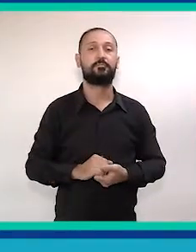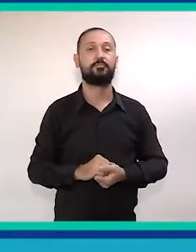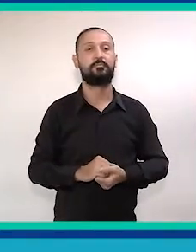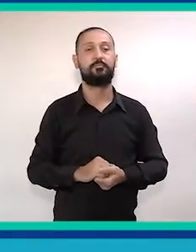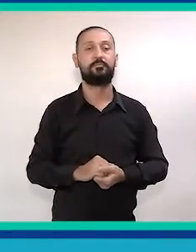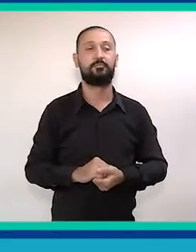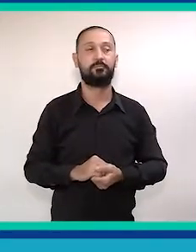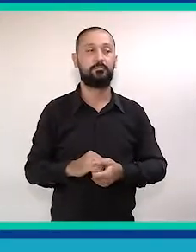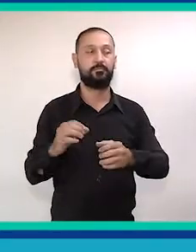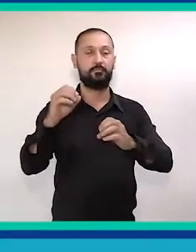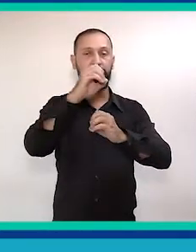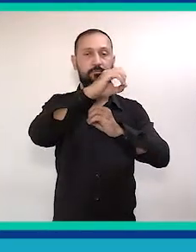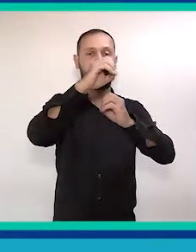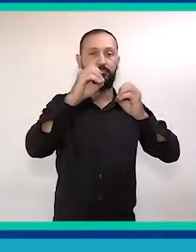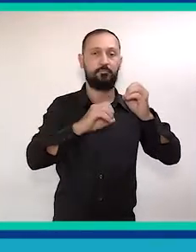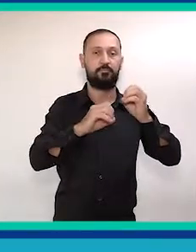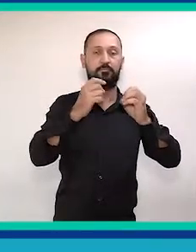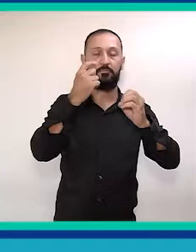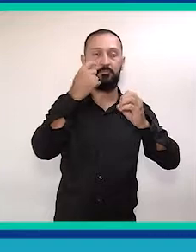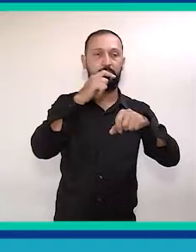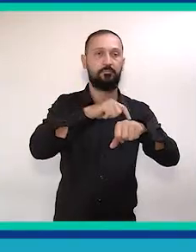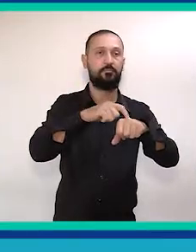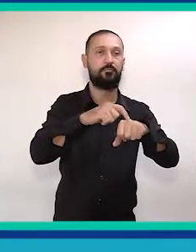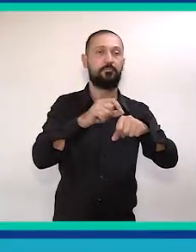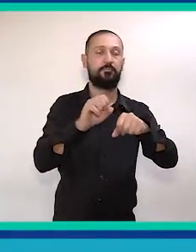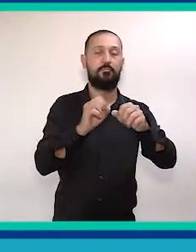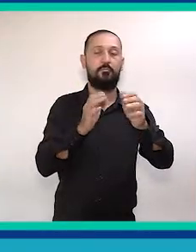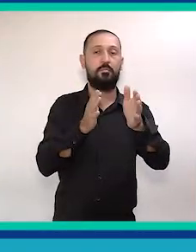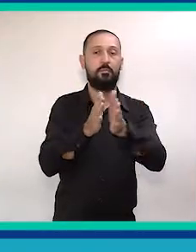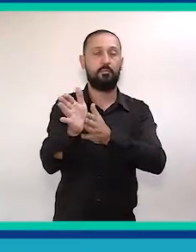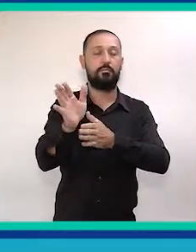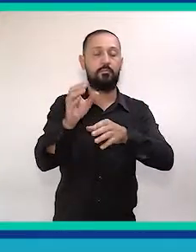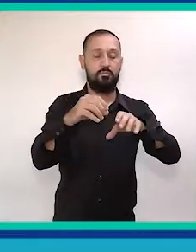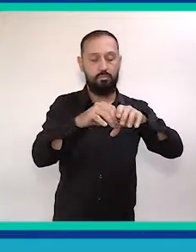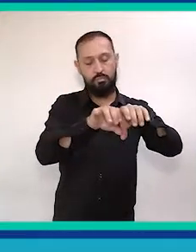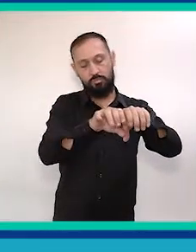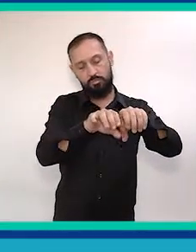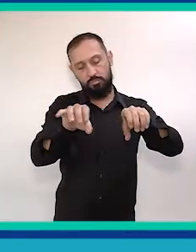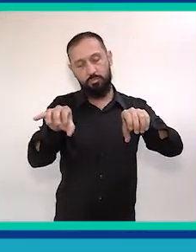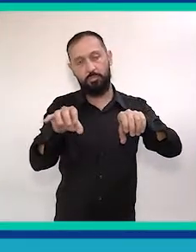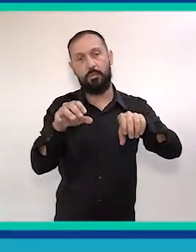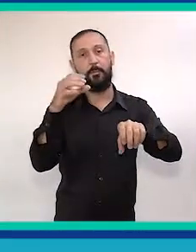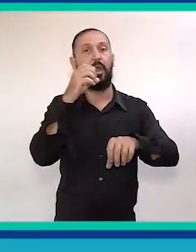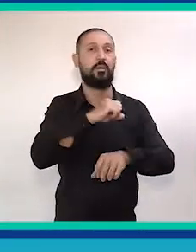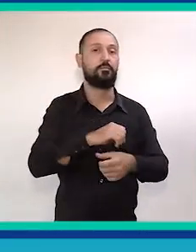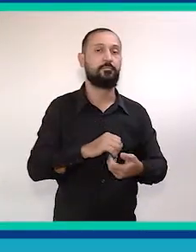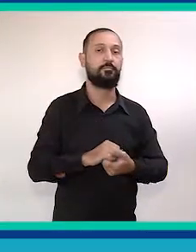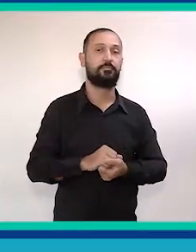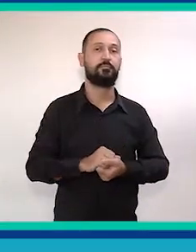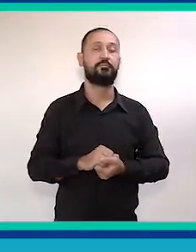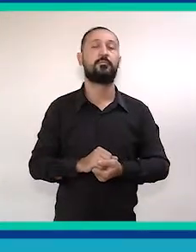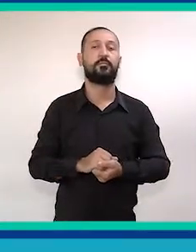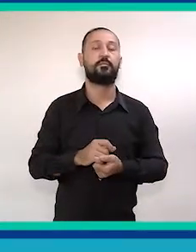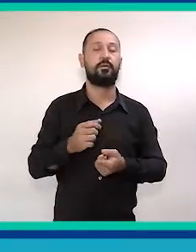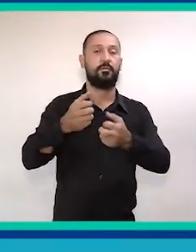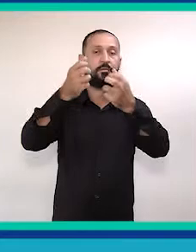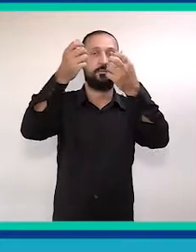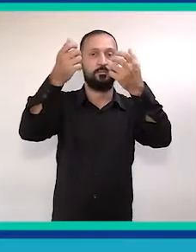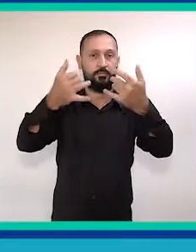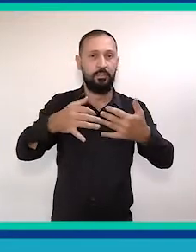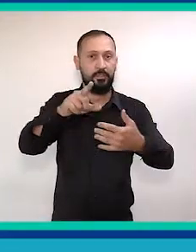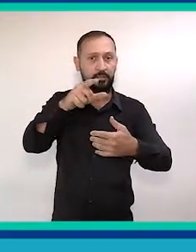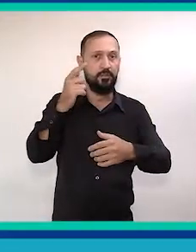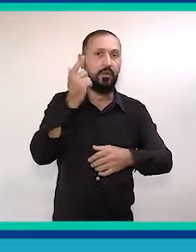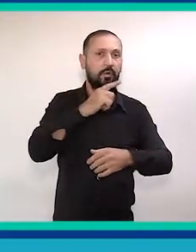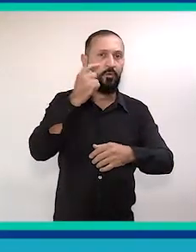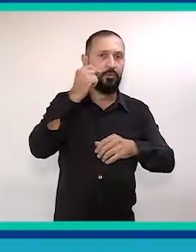consequentemente, as moléculas grandes acabam saindo mais rápido de dentro da minha resina. Então, Thiago, para